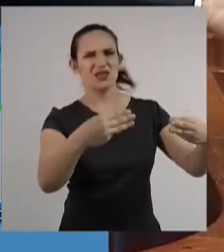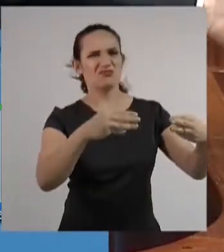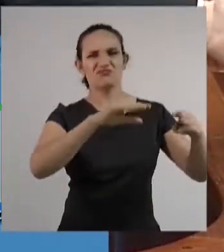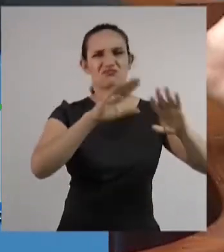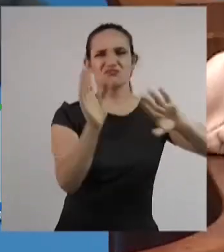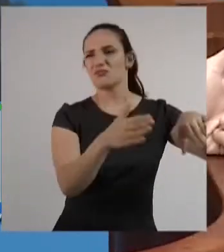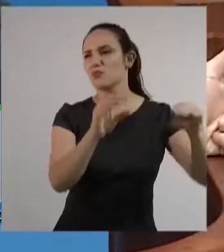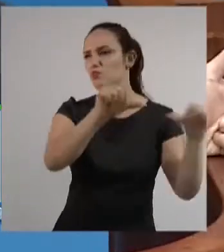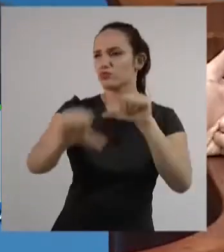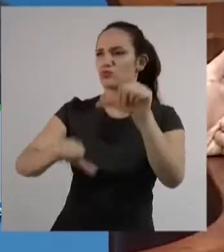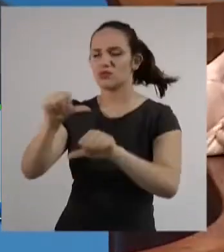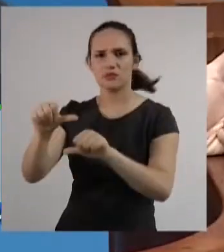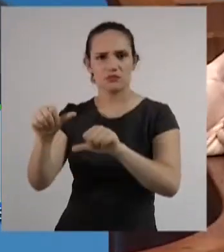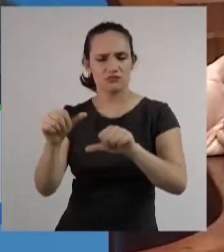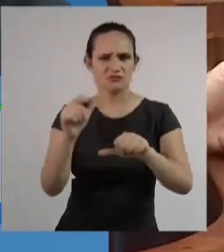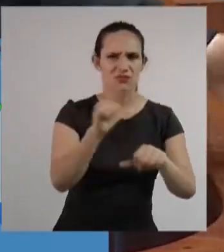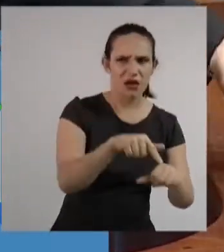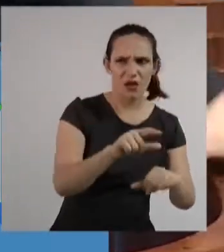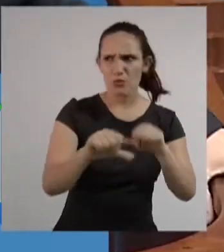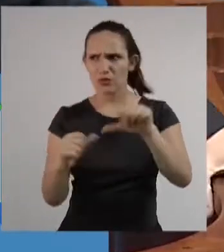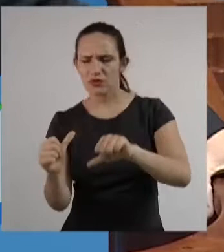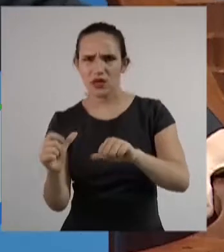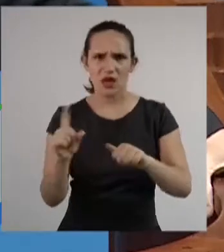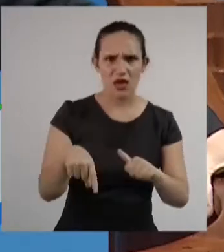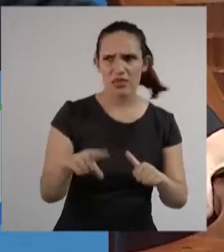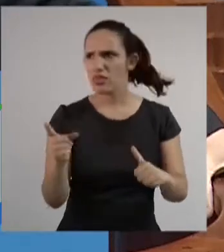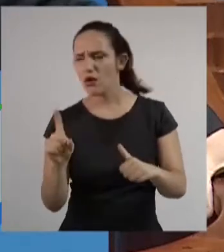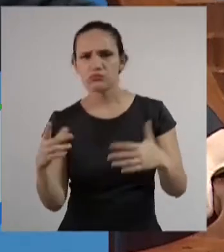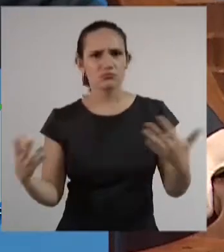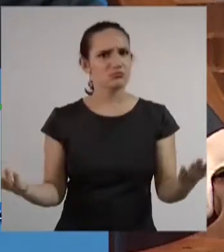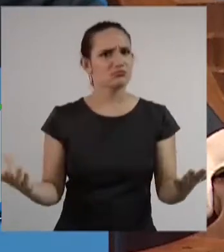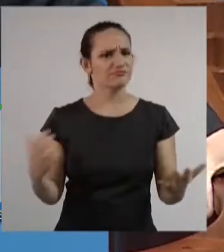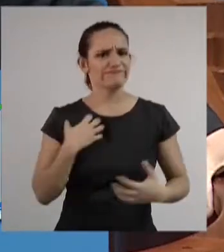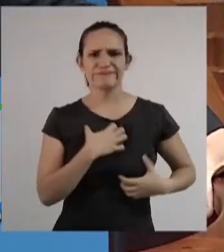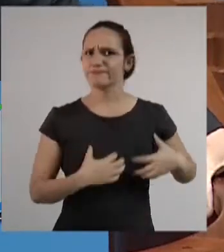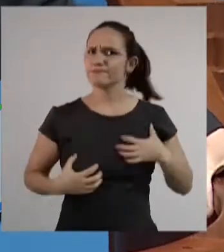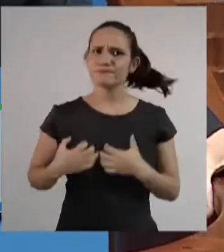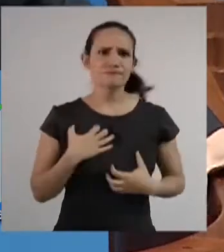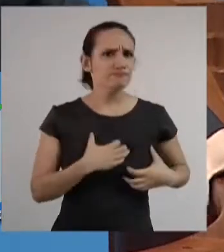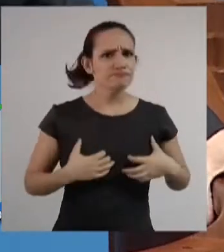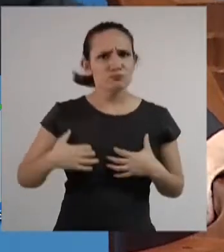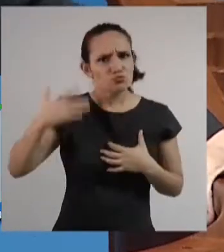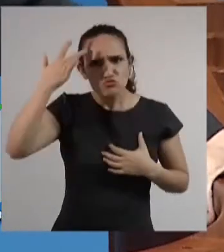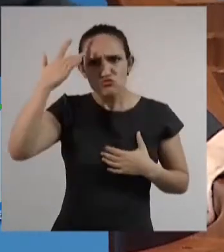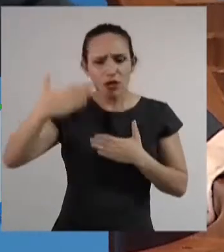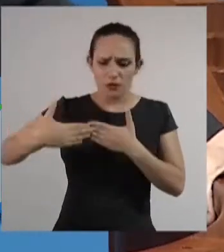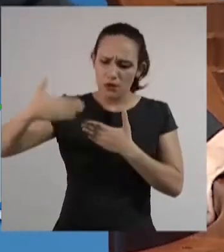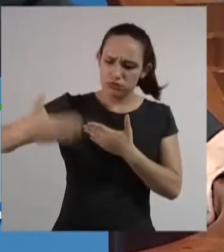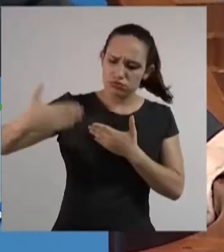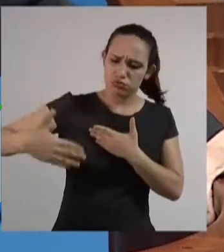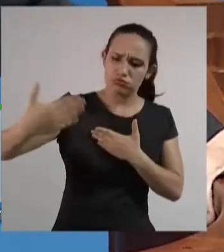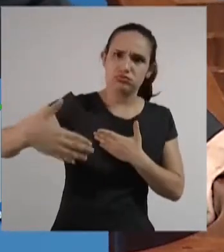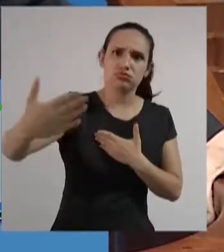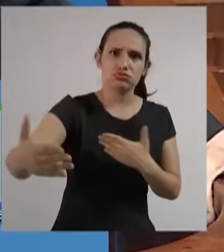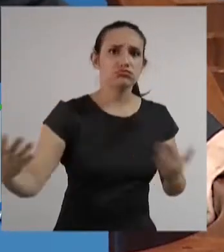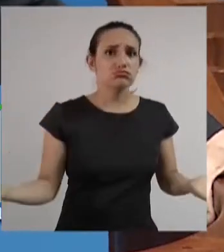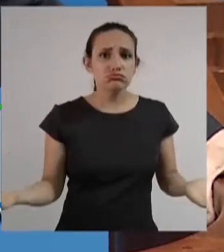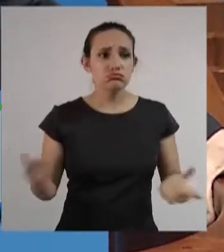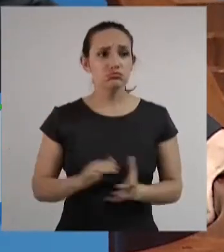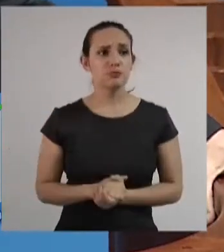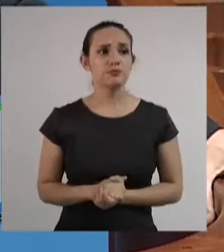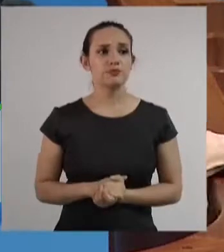né? Então a gente fica numa insegurança total porque não sabe o que vem pela frente.